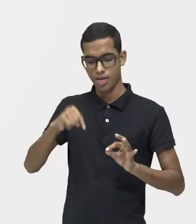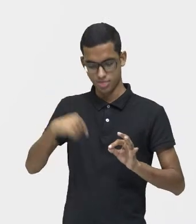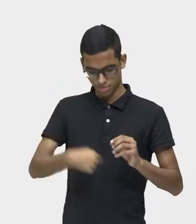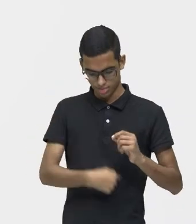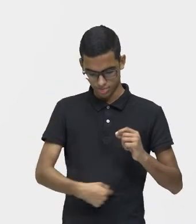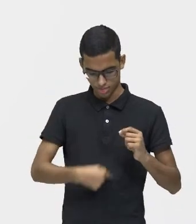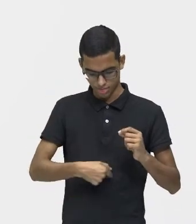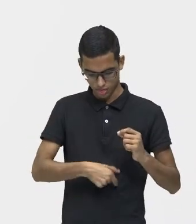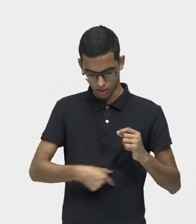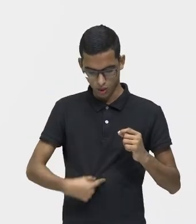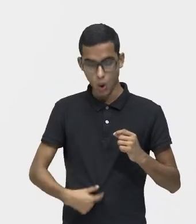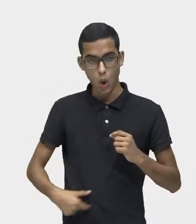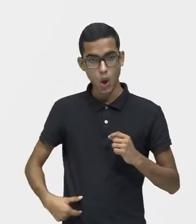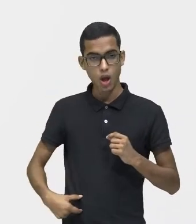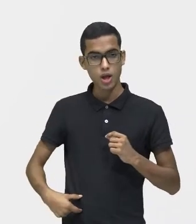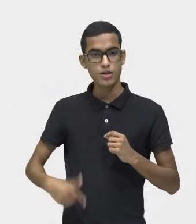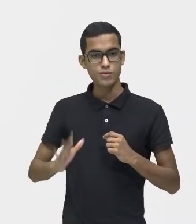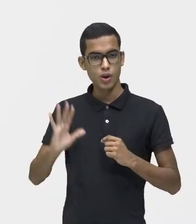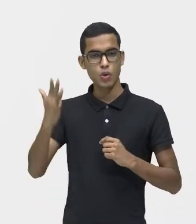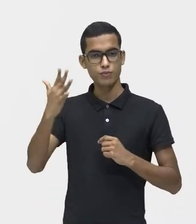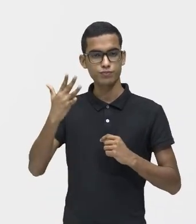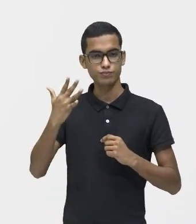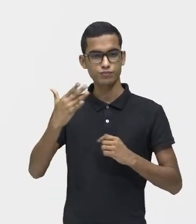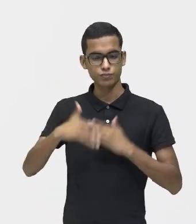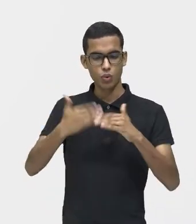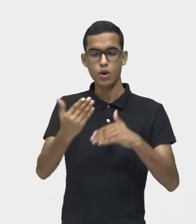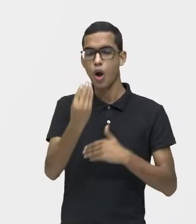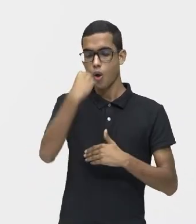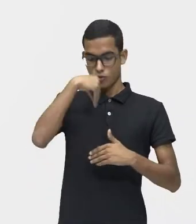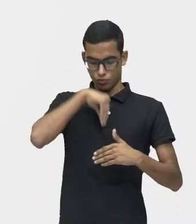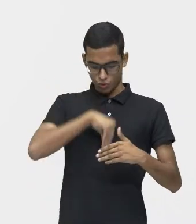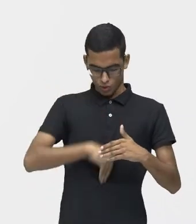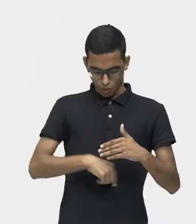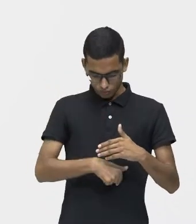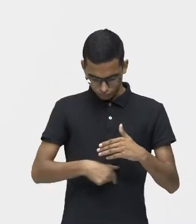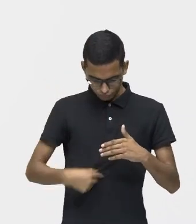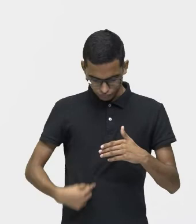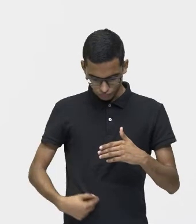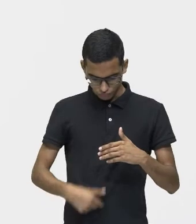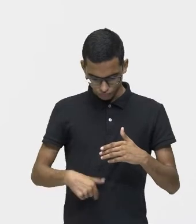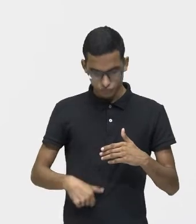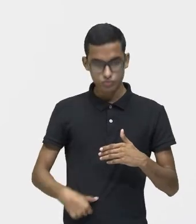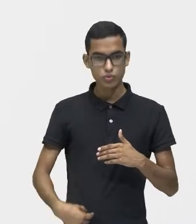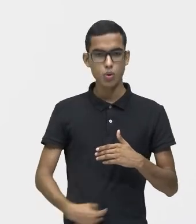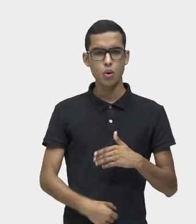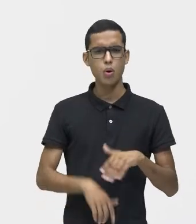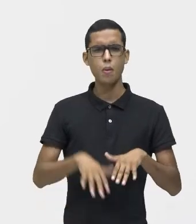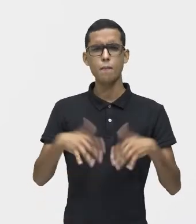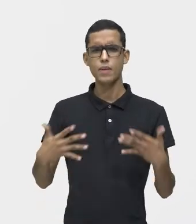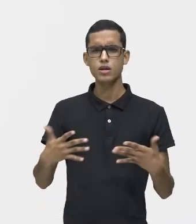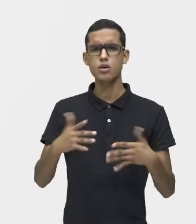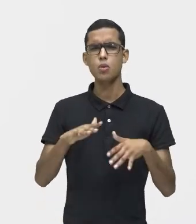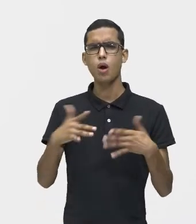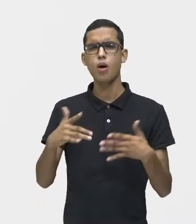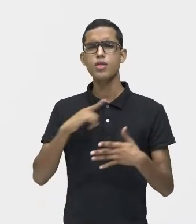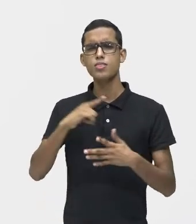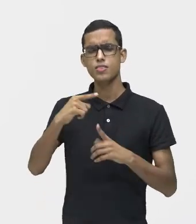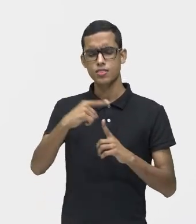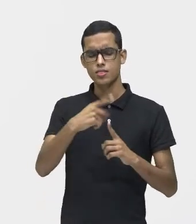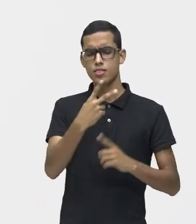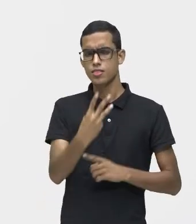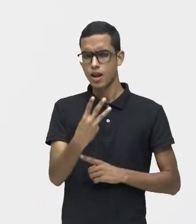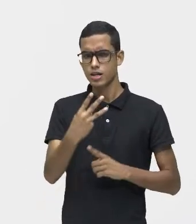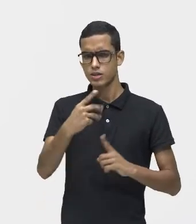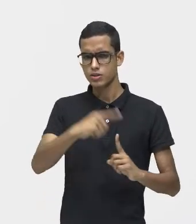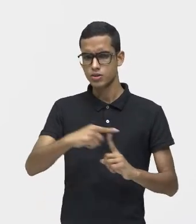de digestão acontece. Respectivamente, quais são as 3 porções do intestino delgado? Olha